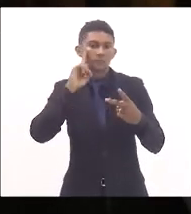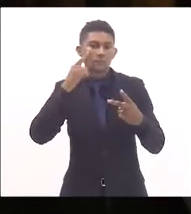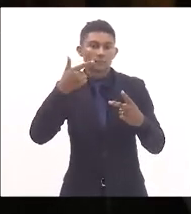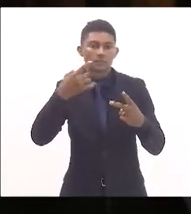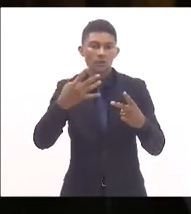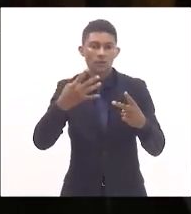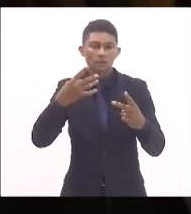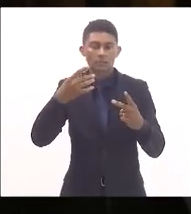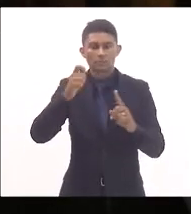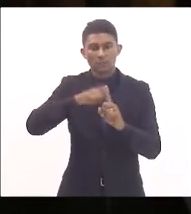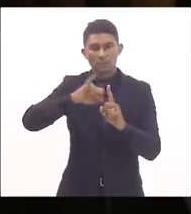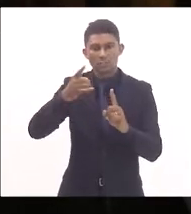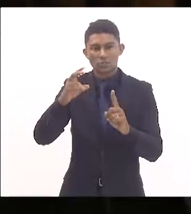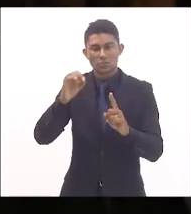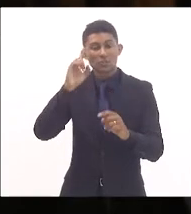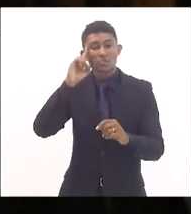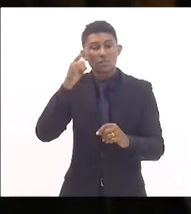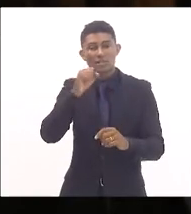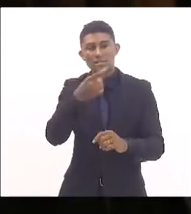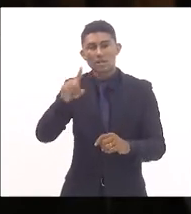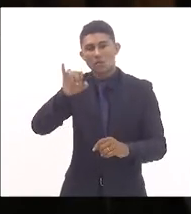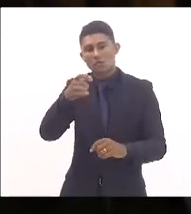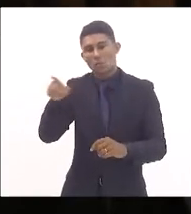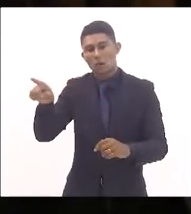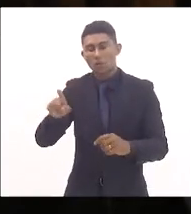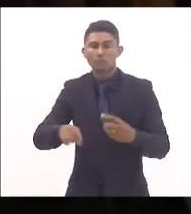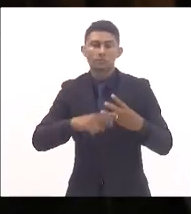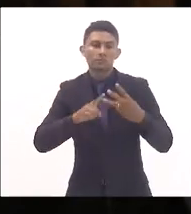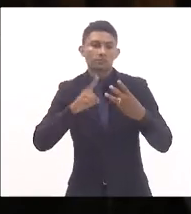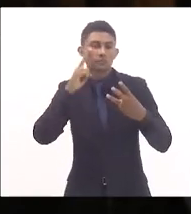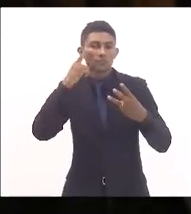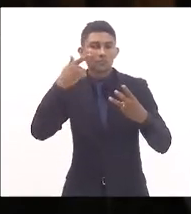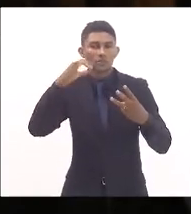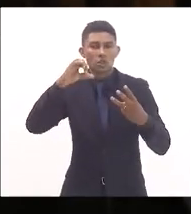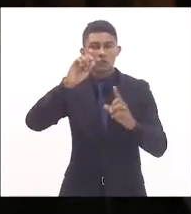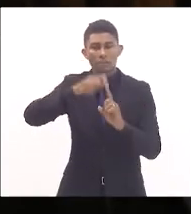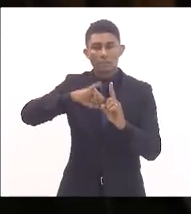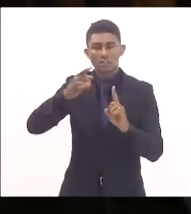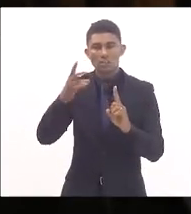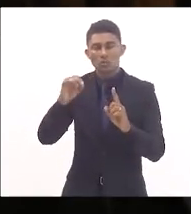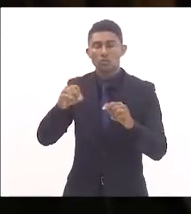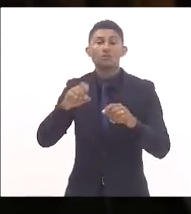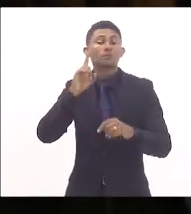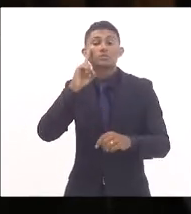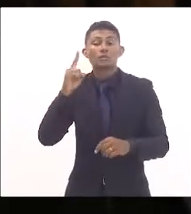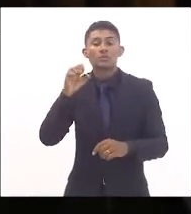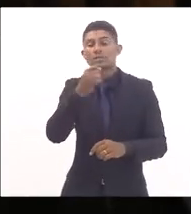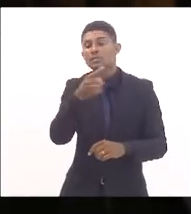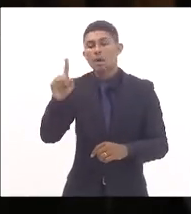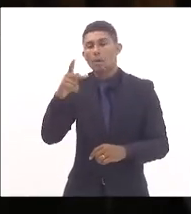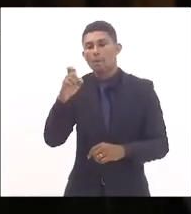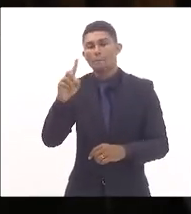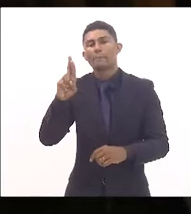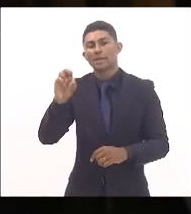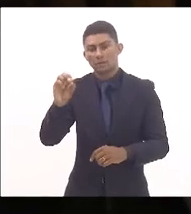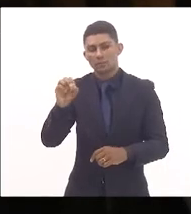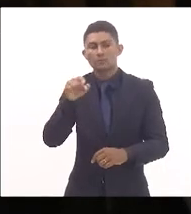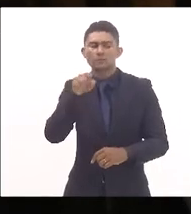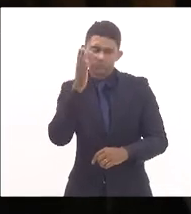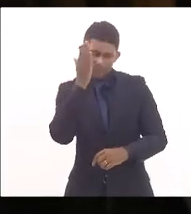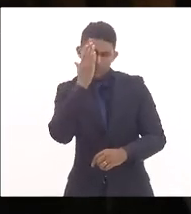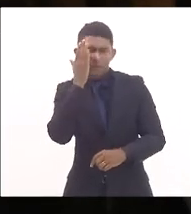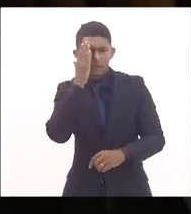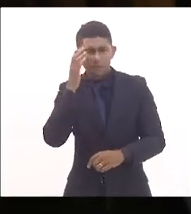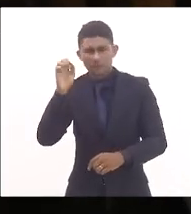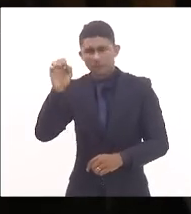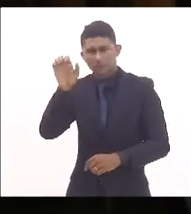João, e 29 de junho é dia de São Pedro. O senhor também sabe que, principalmente no nosso Nordeste